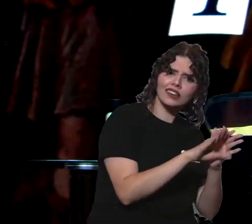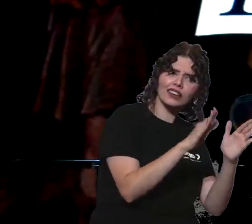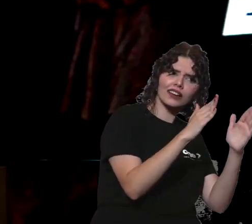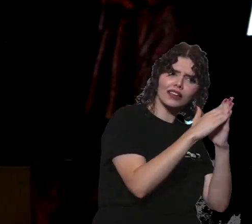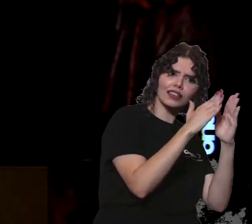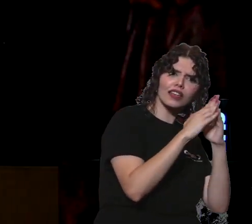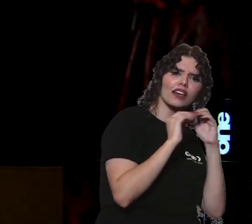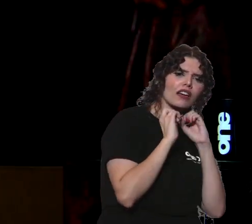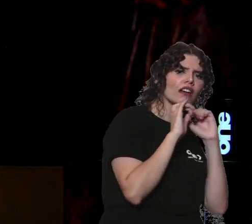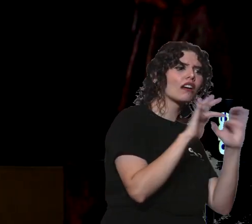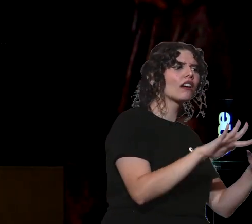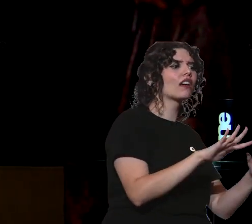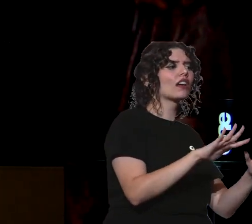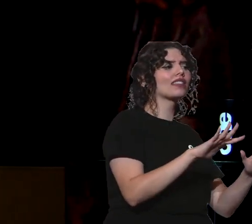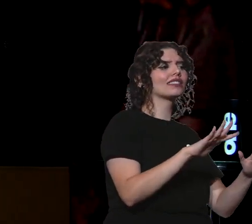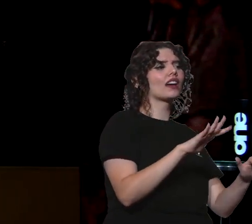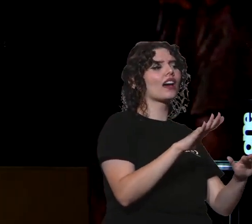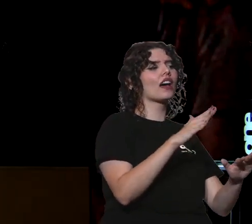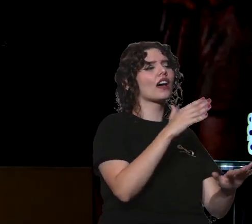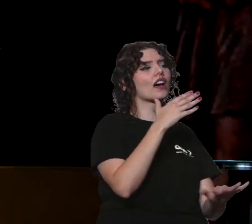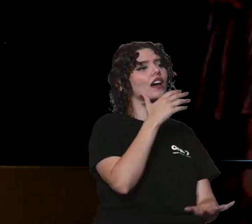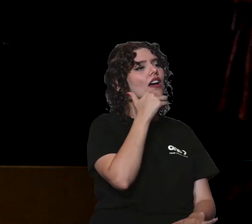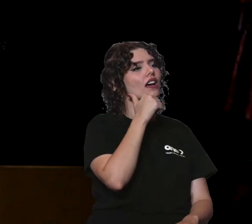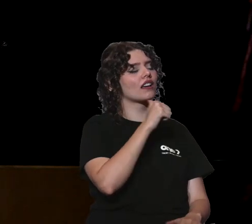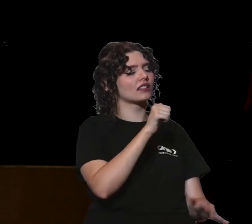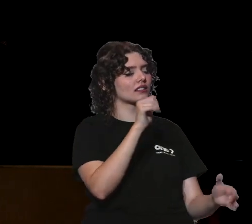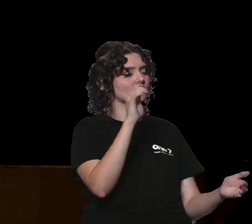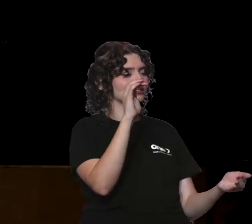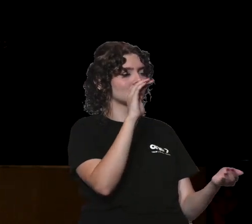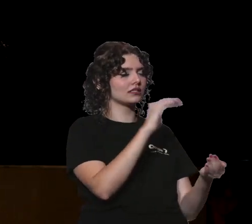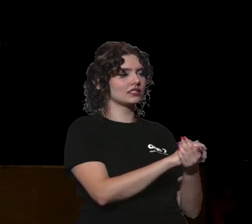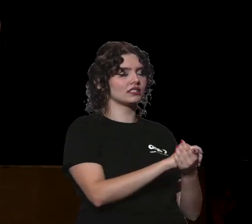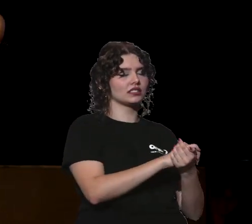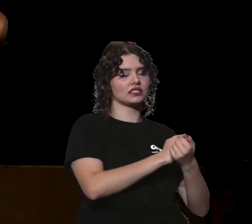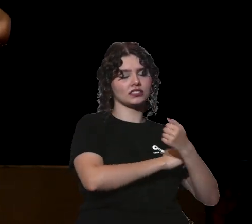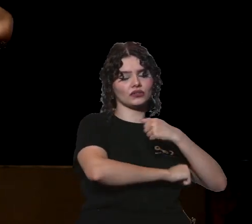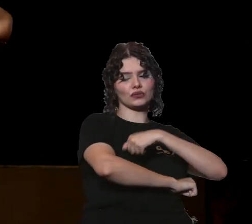abençoar a família dele, está lá a esposa dele com cara de tacho.